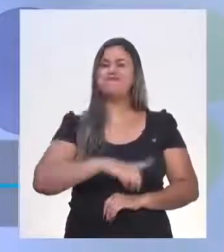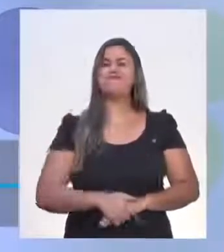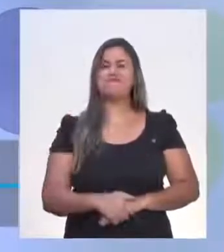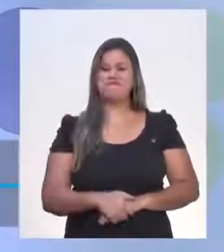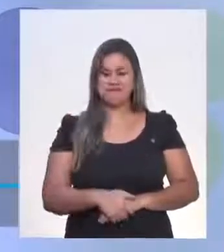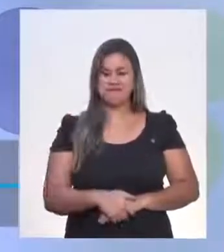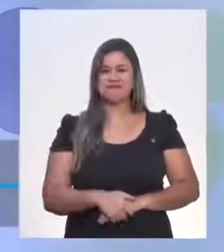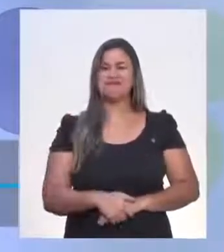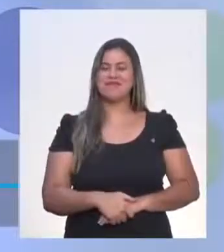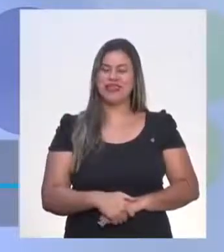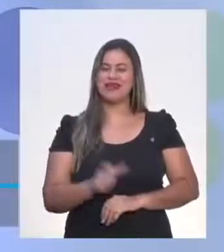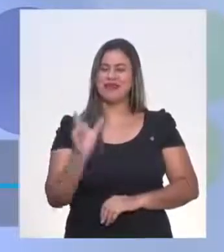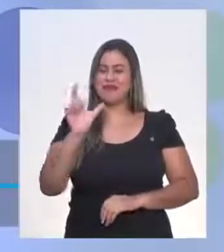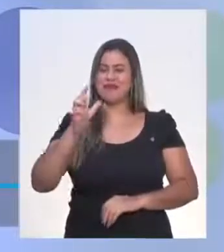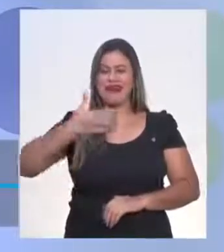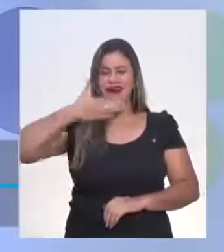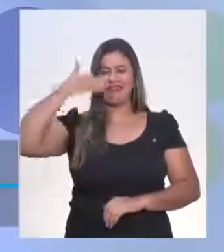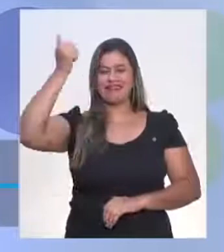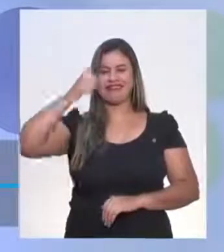e